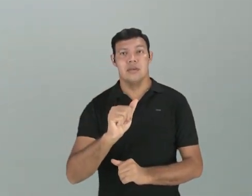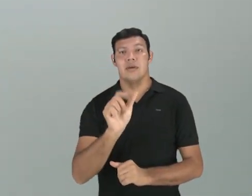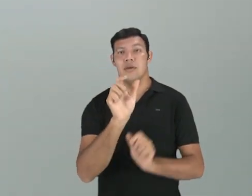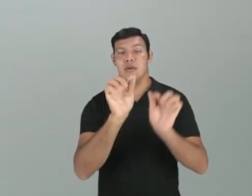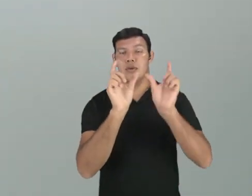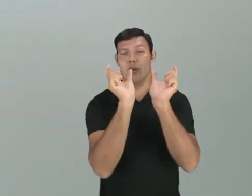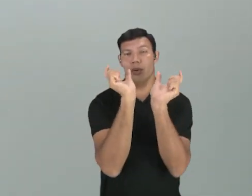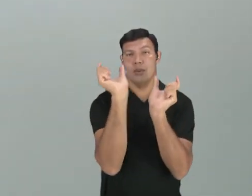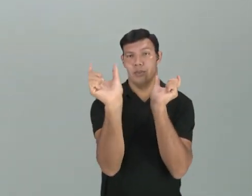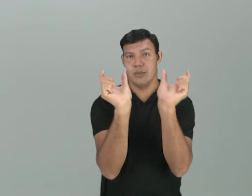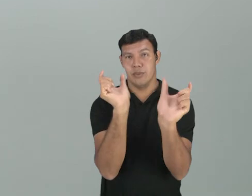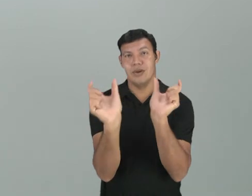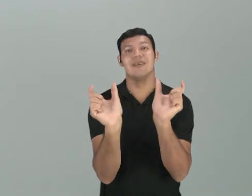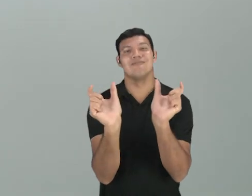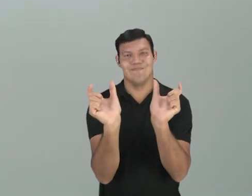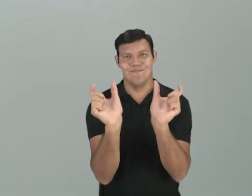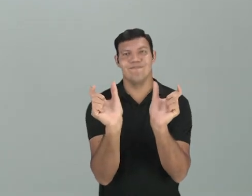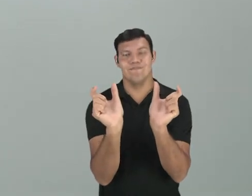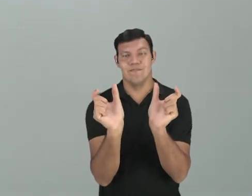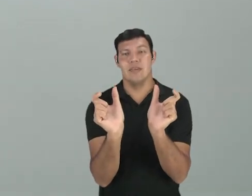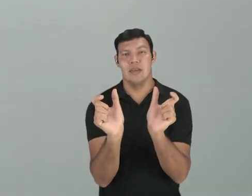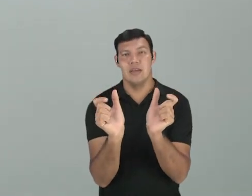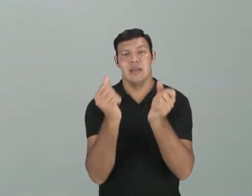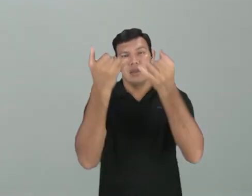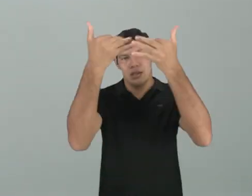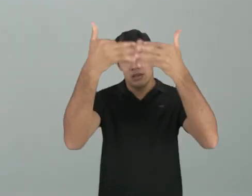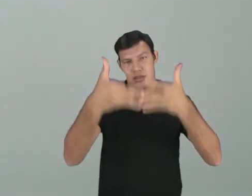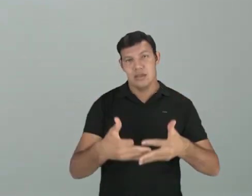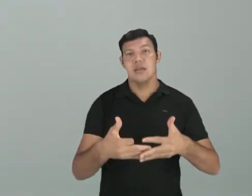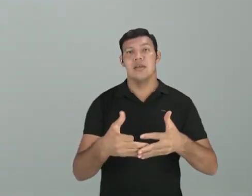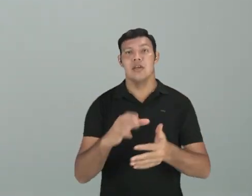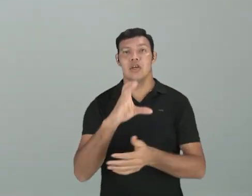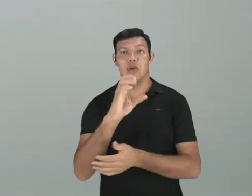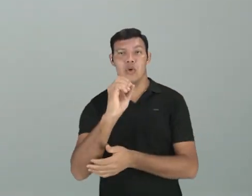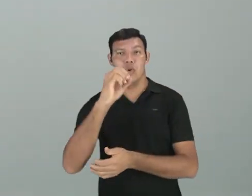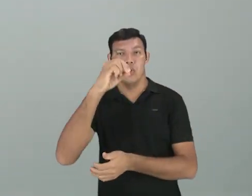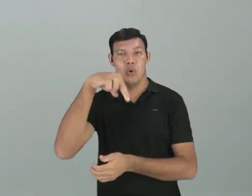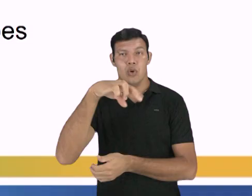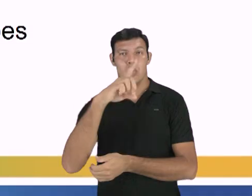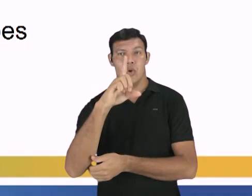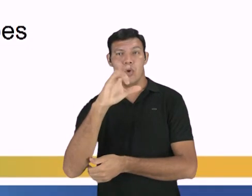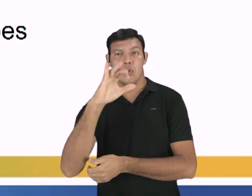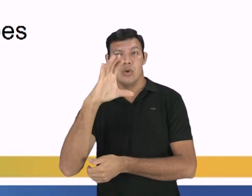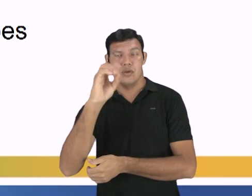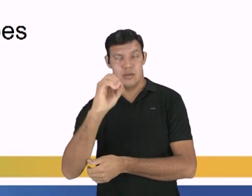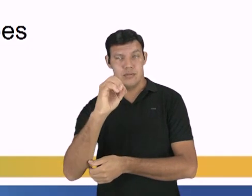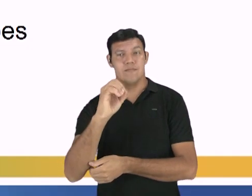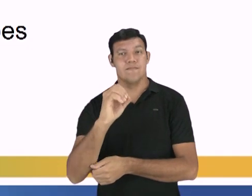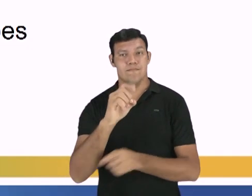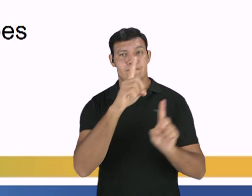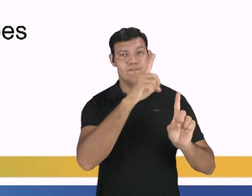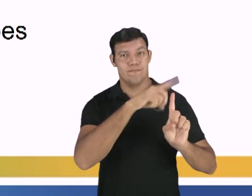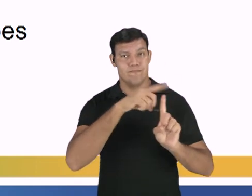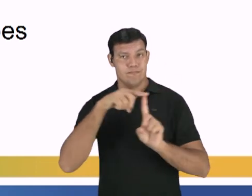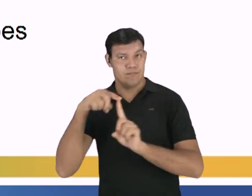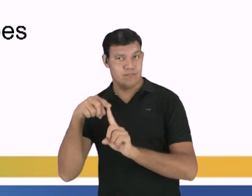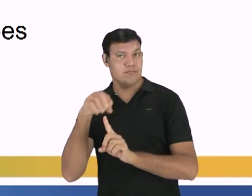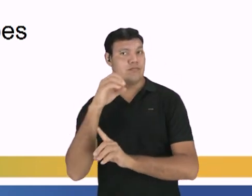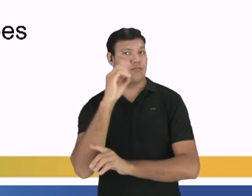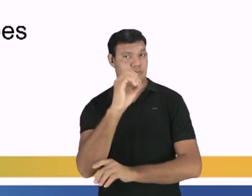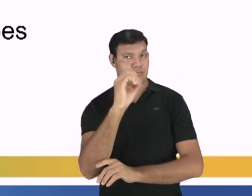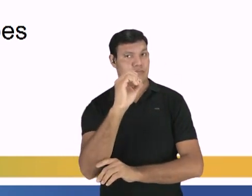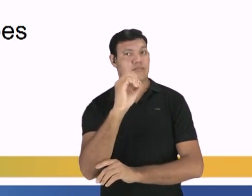que expressam, que falam sobre condição. A condicional tipo 0, zero